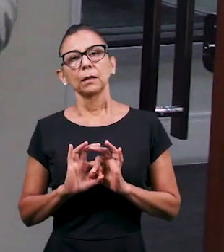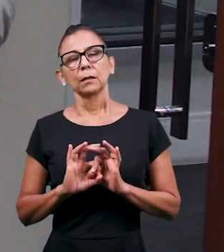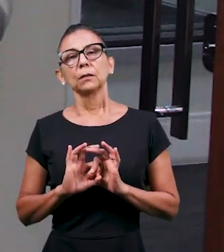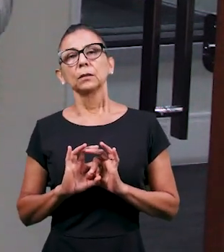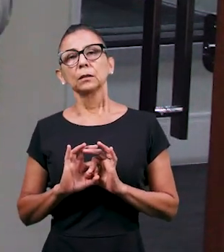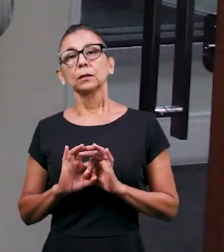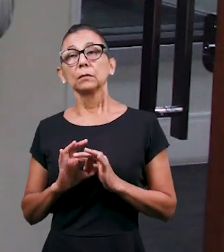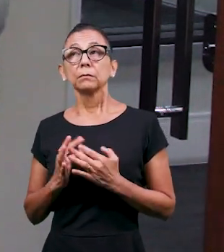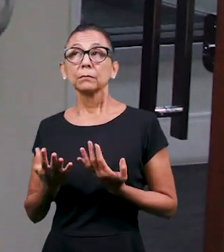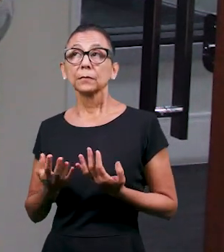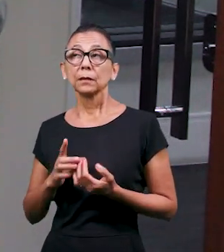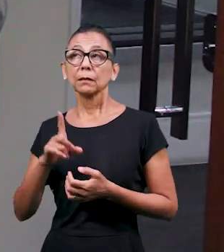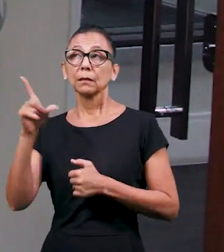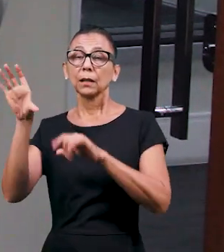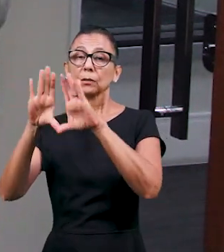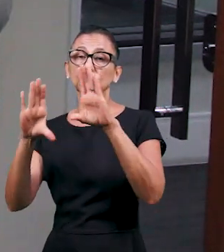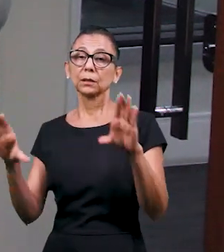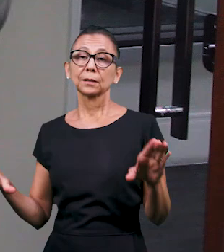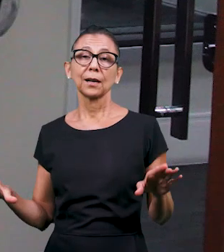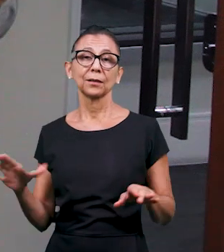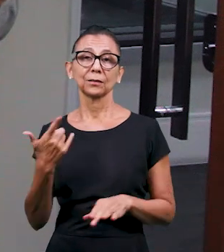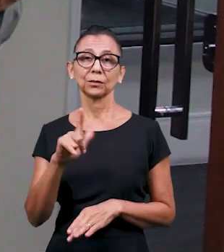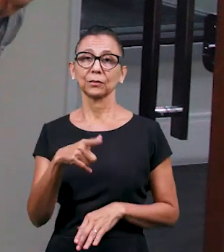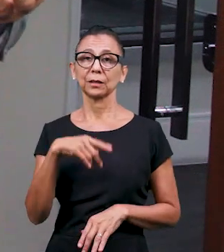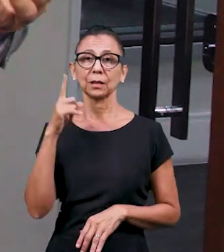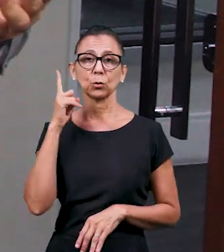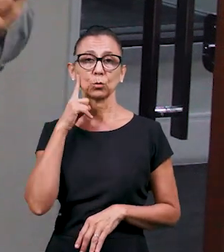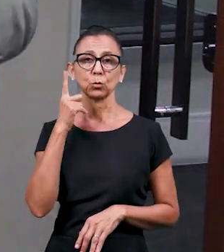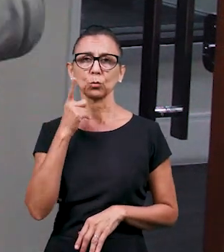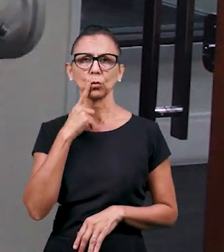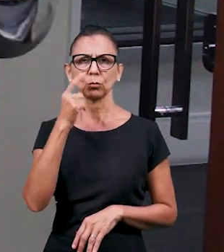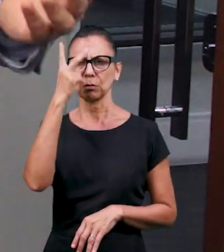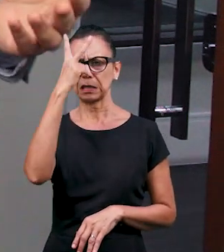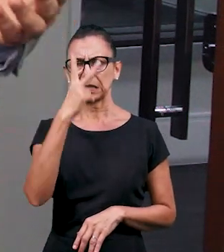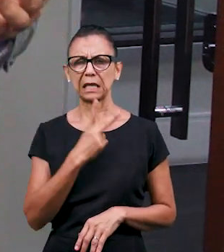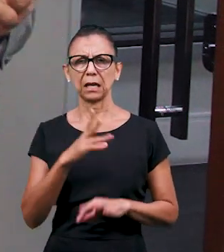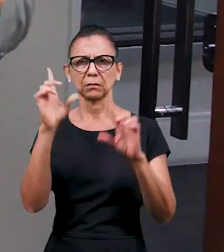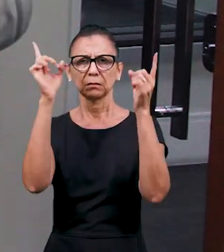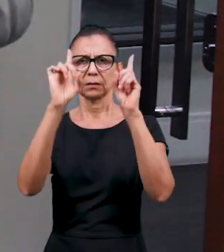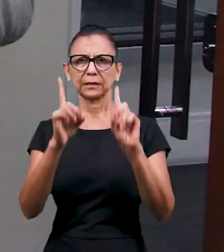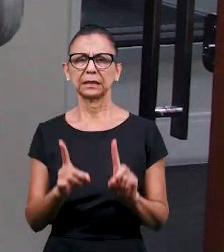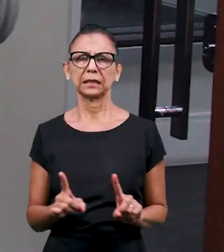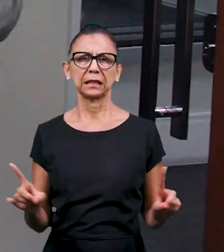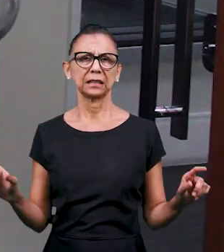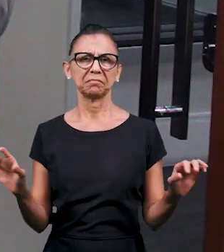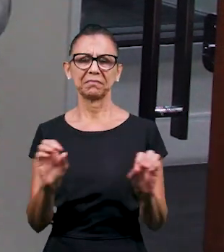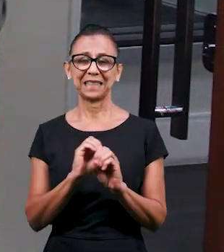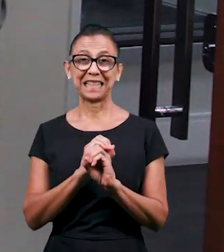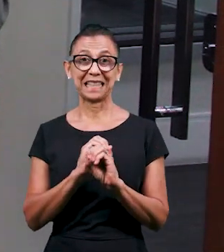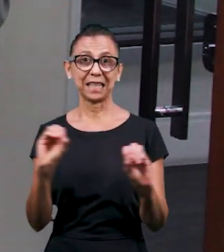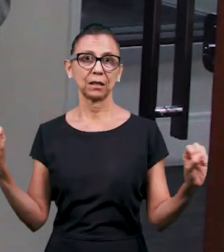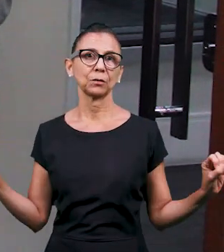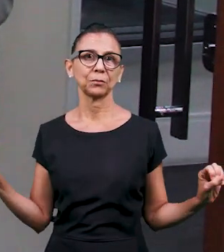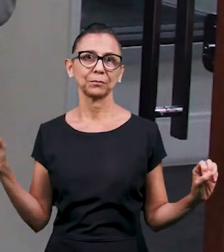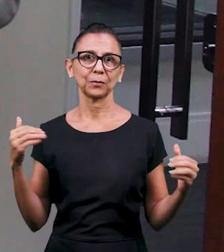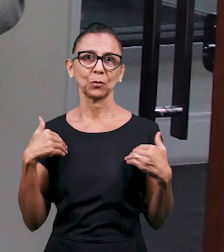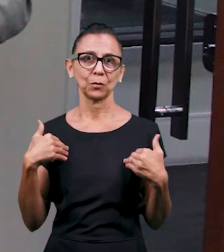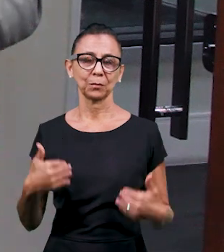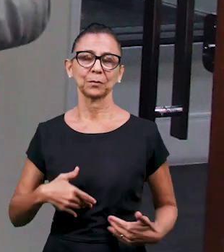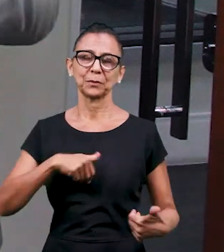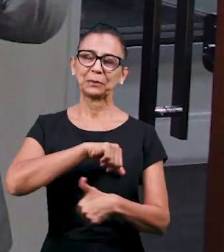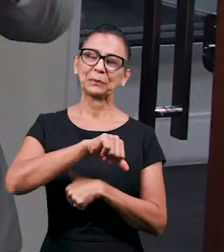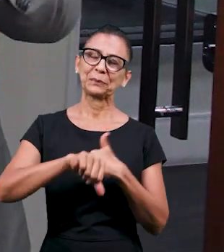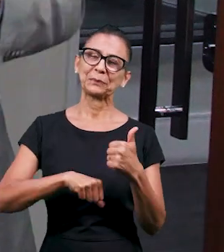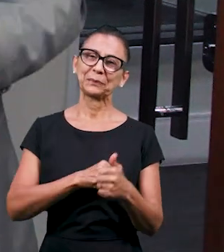com a igreja, até porque no céu não vai haver surdo-cegueira, não vai haver deficiência, né, teremos corpos transformados.